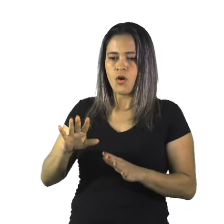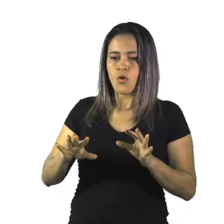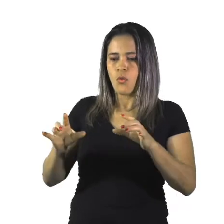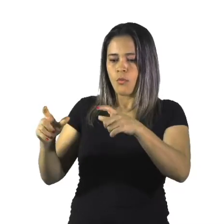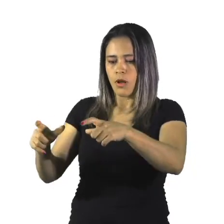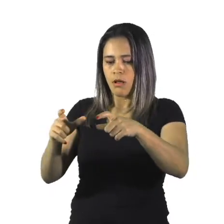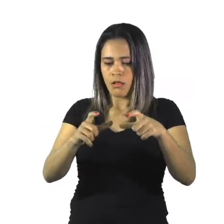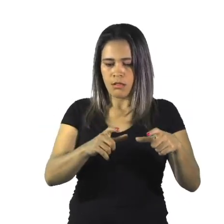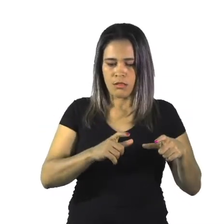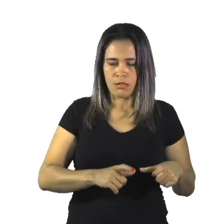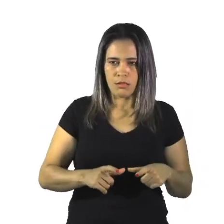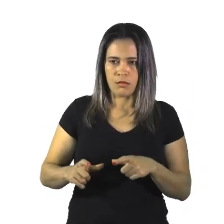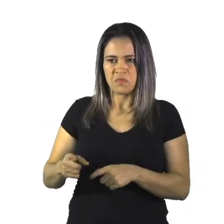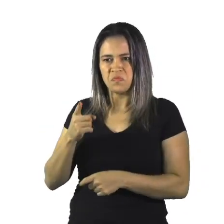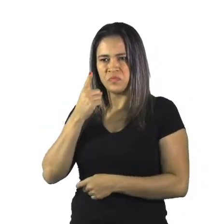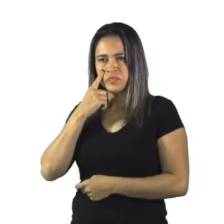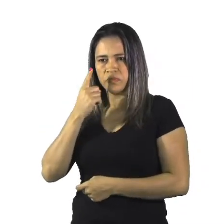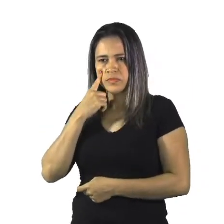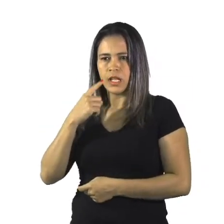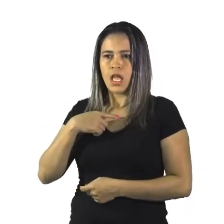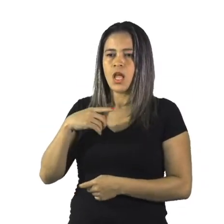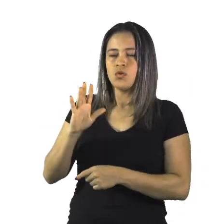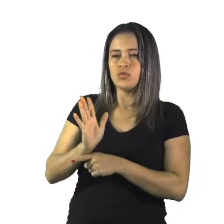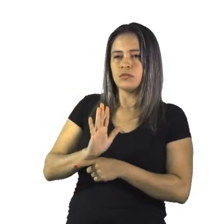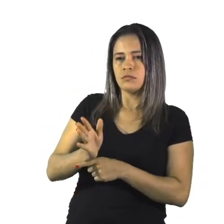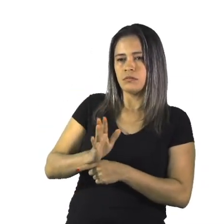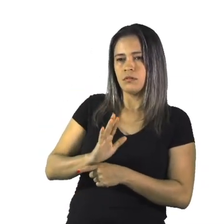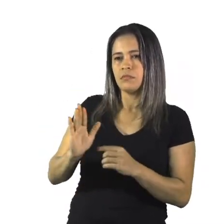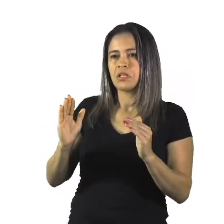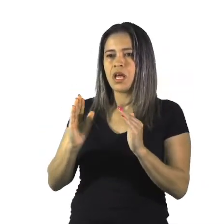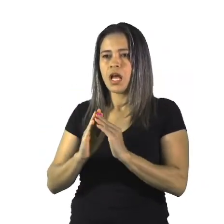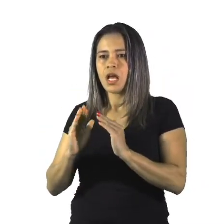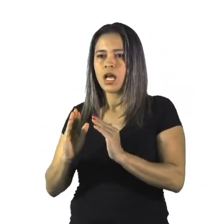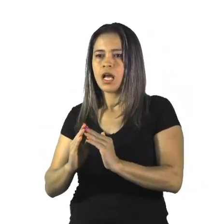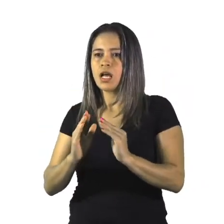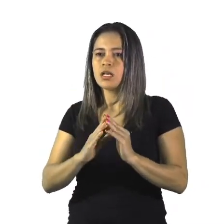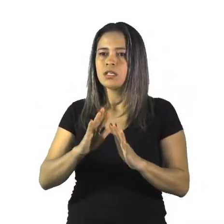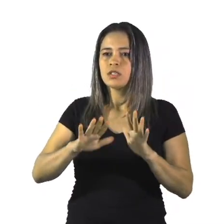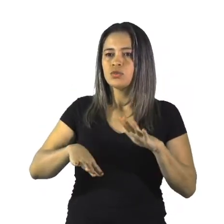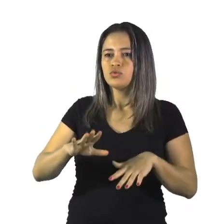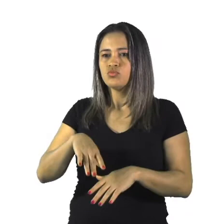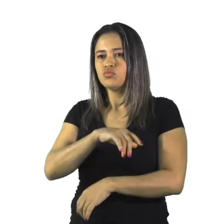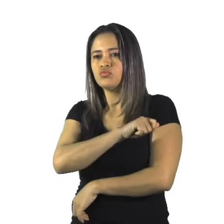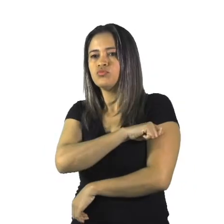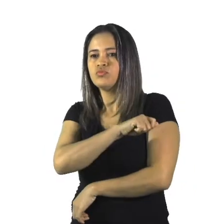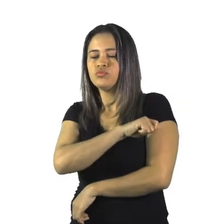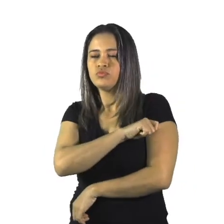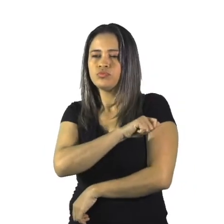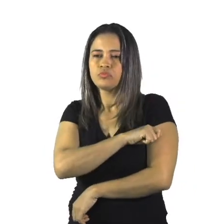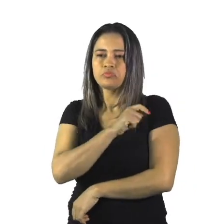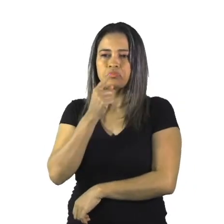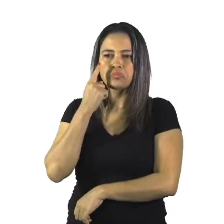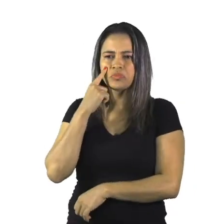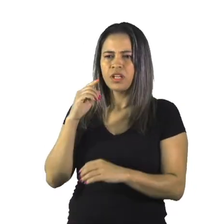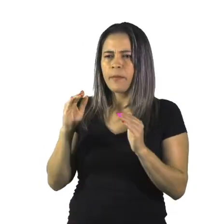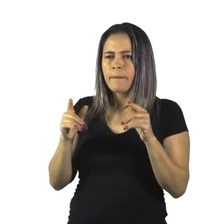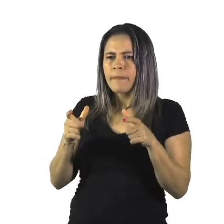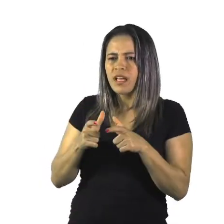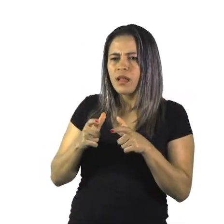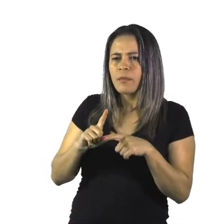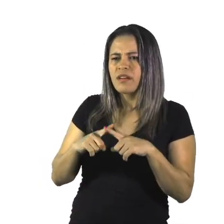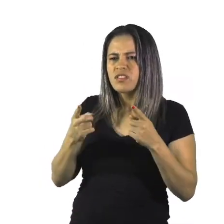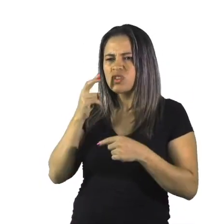Se a gente for observar, a gente tem um cinema, a gente tem a casa de alguns alunos, né? Se vocês, porque está pequeno, mas se vocês